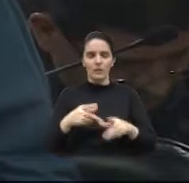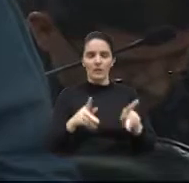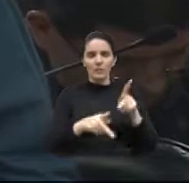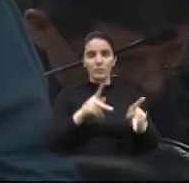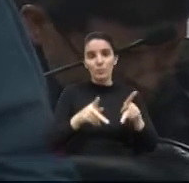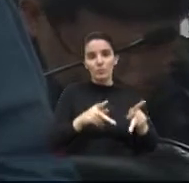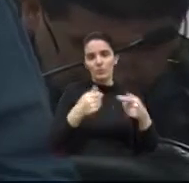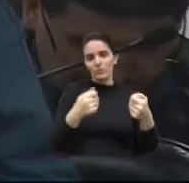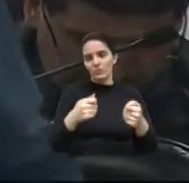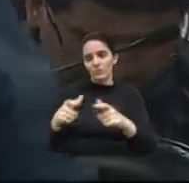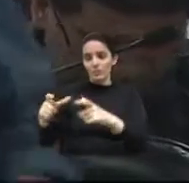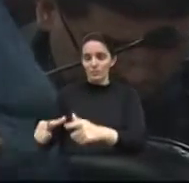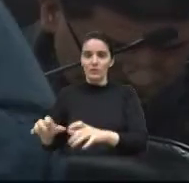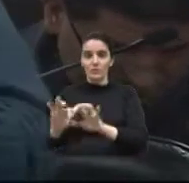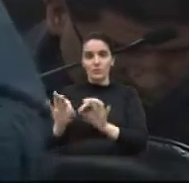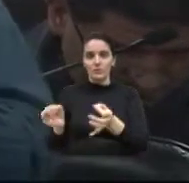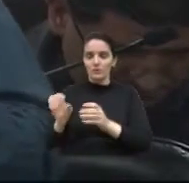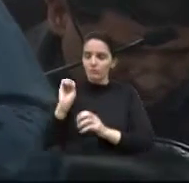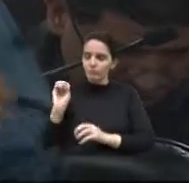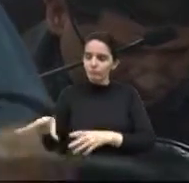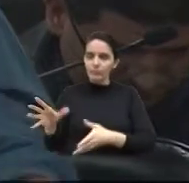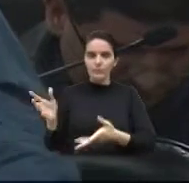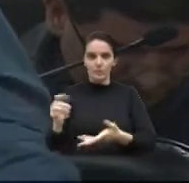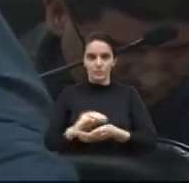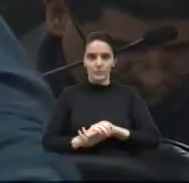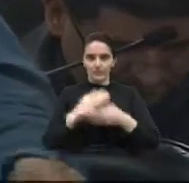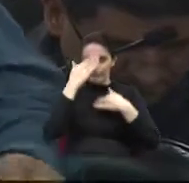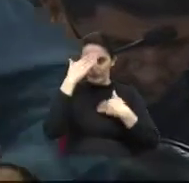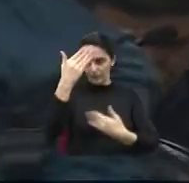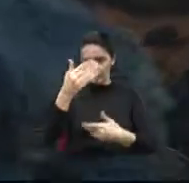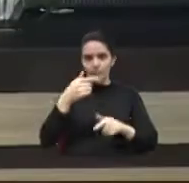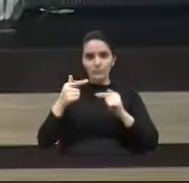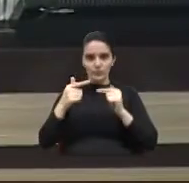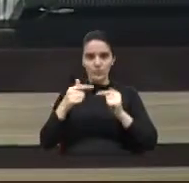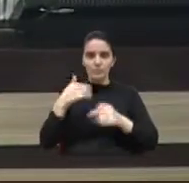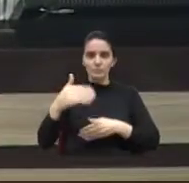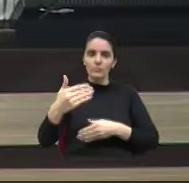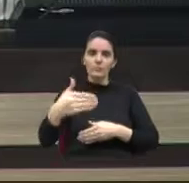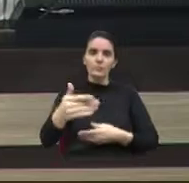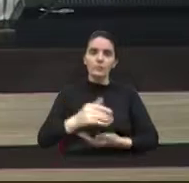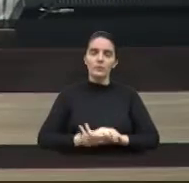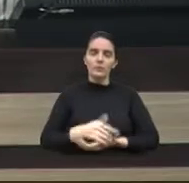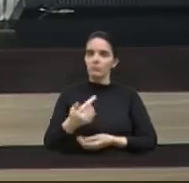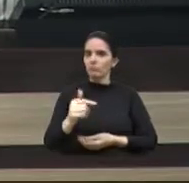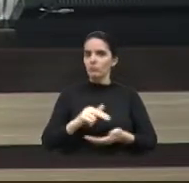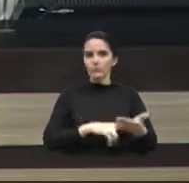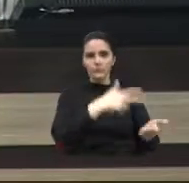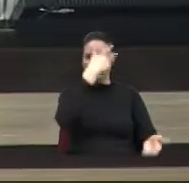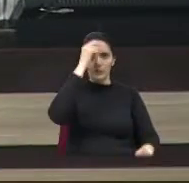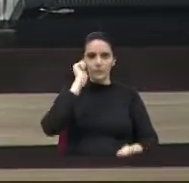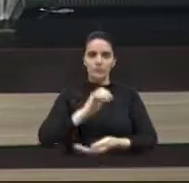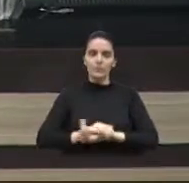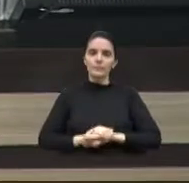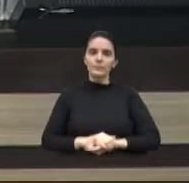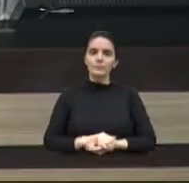Essa é a ideia. Muito obrigado. Continue em discussão. Não havendo, ao Executivo.